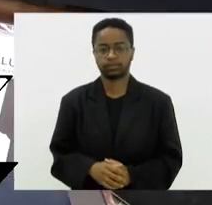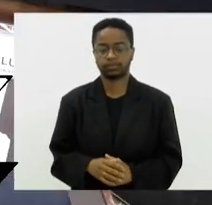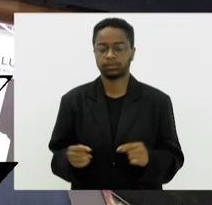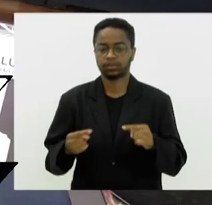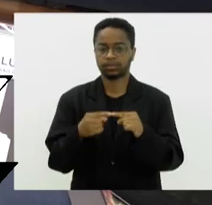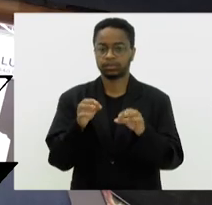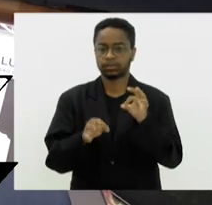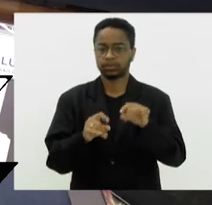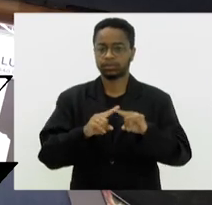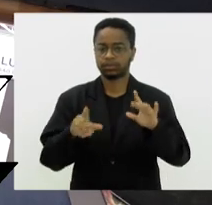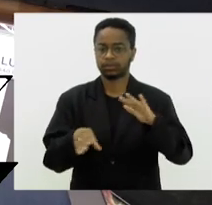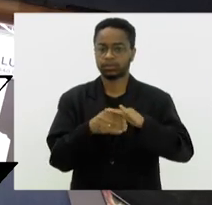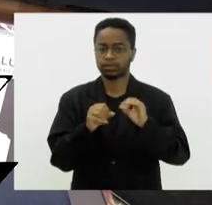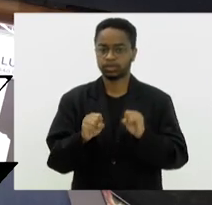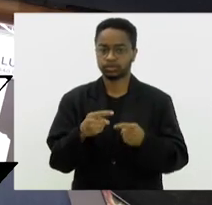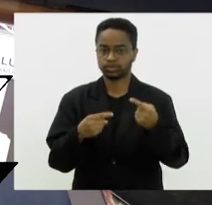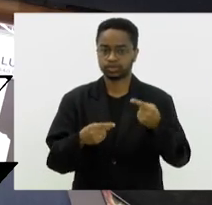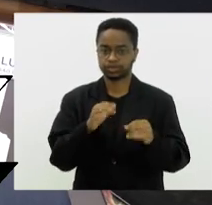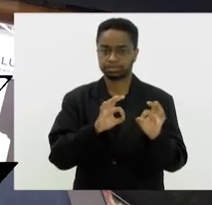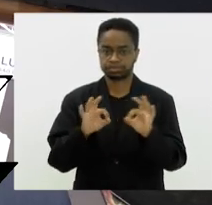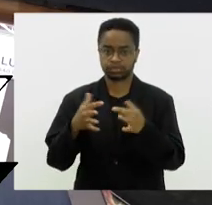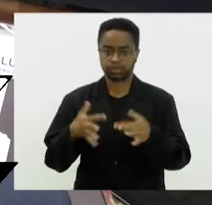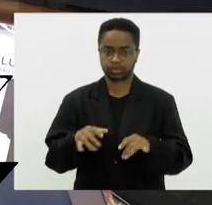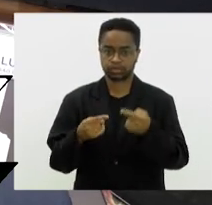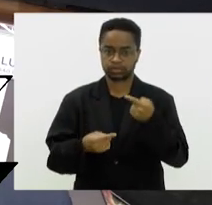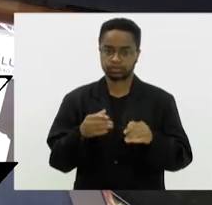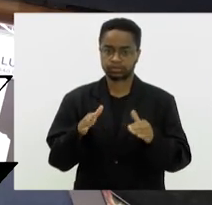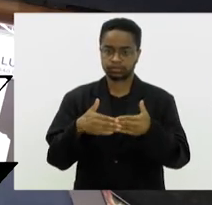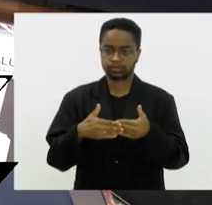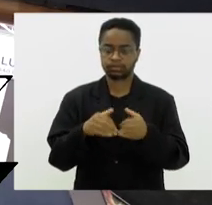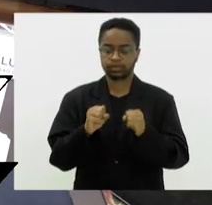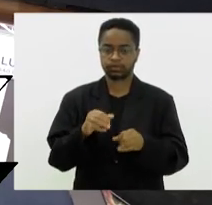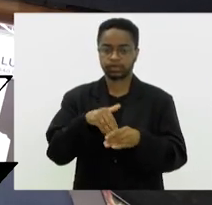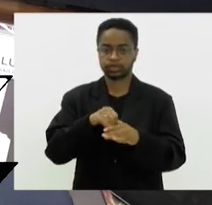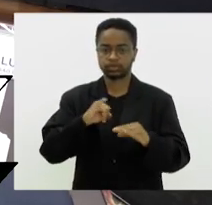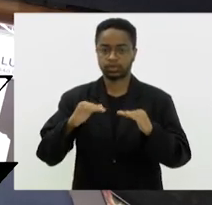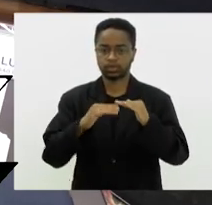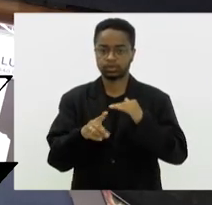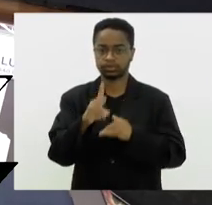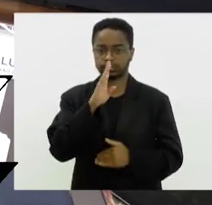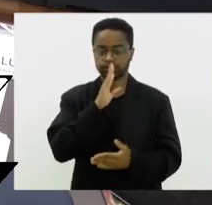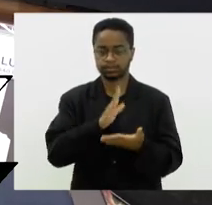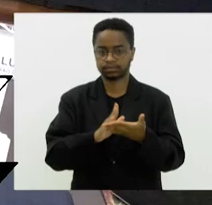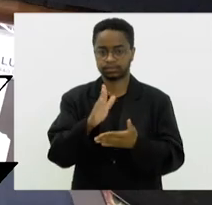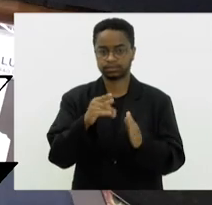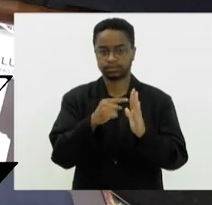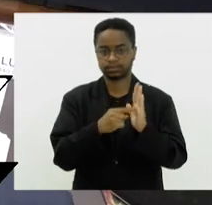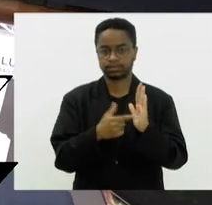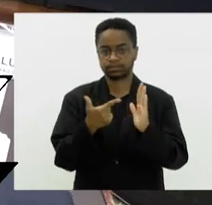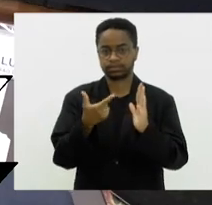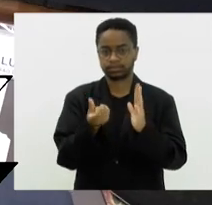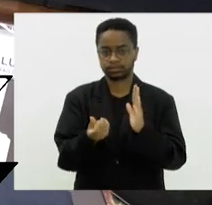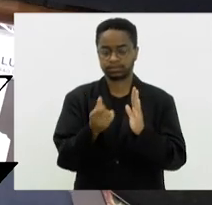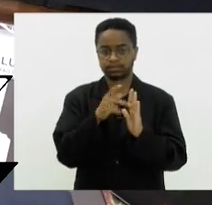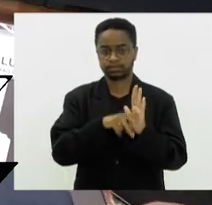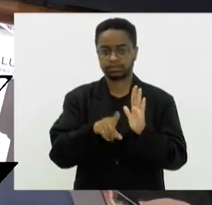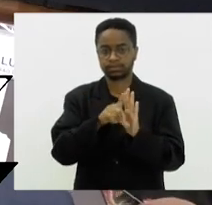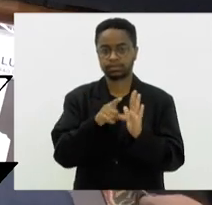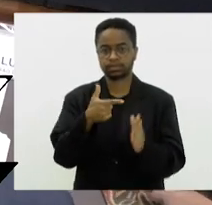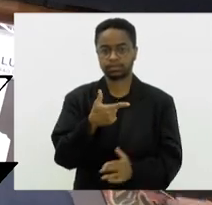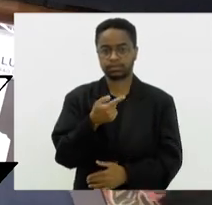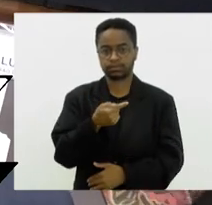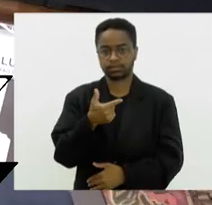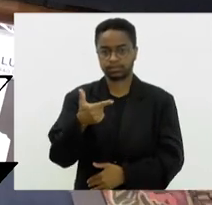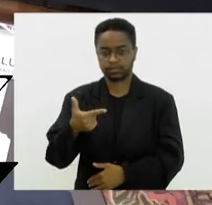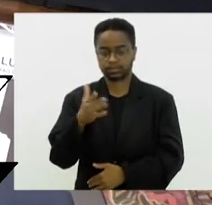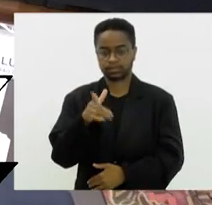Juridicidade com emenda. Em discussão. Não havendo quem queira discutir, encerrada a discussão. Em votação, senhores que aprovam, permaneçam como estão, aprovado. 26 da pauta, PL 1272, de 23,